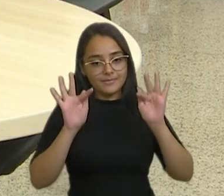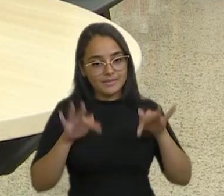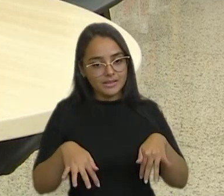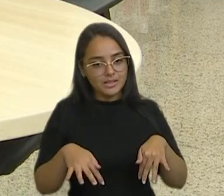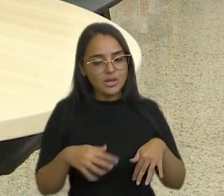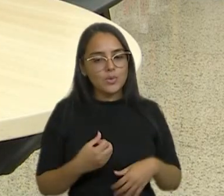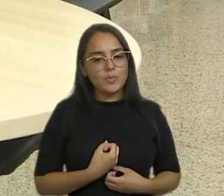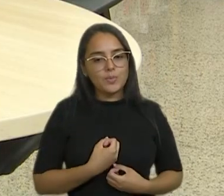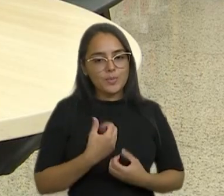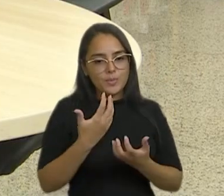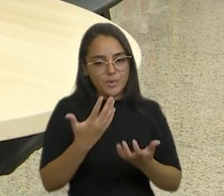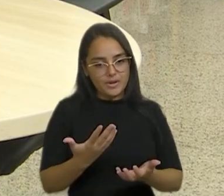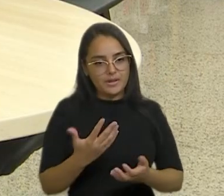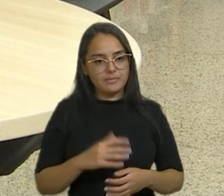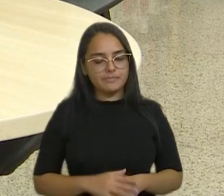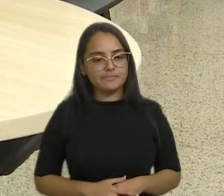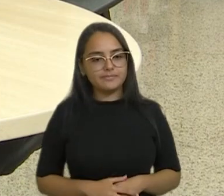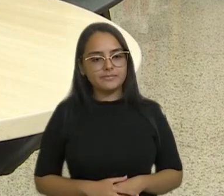um poema